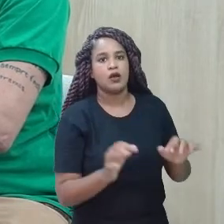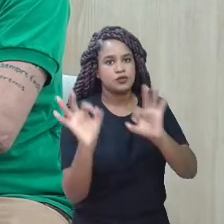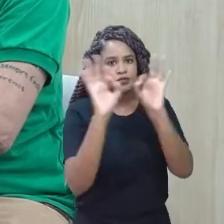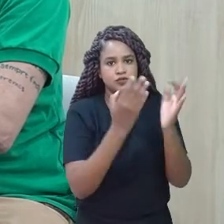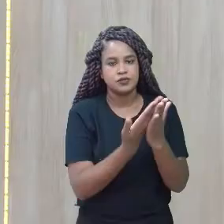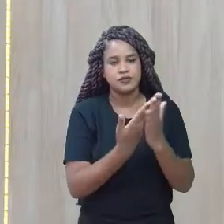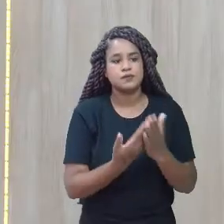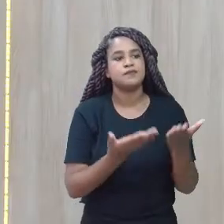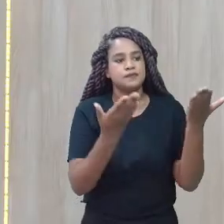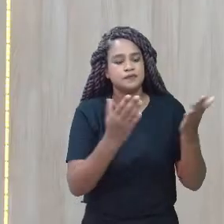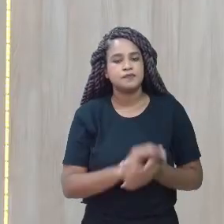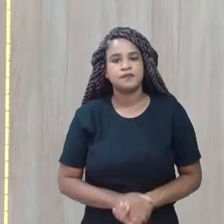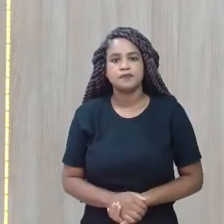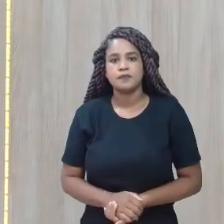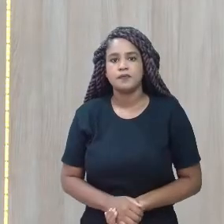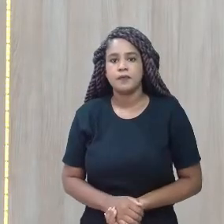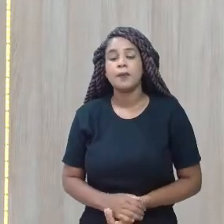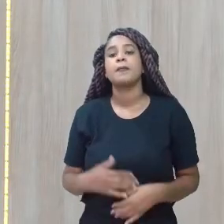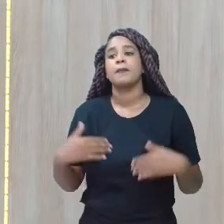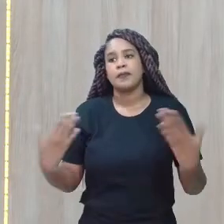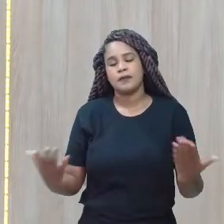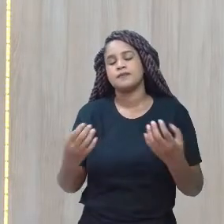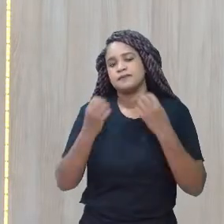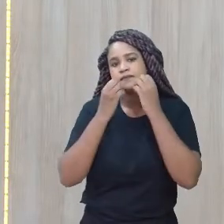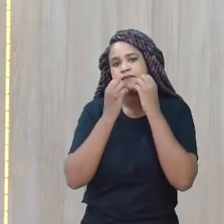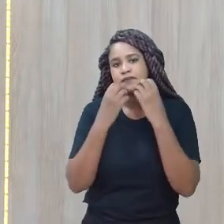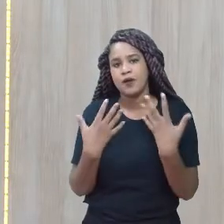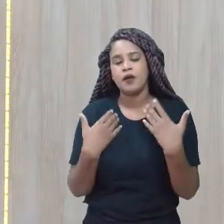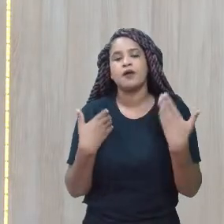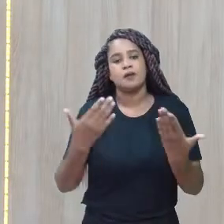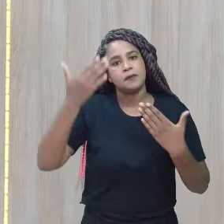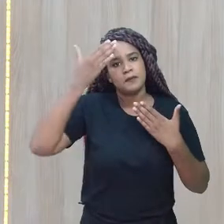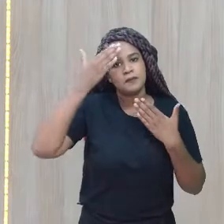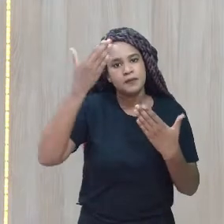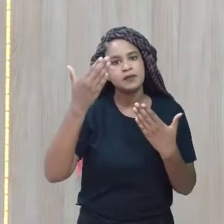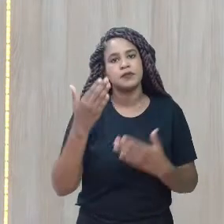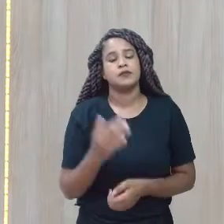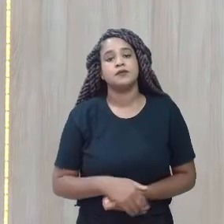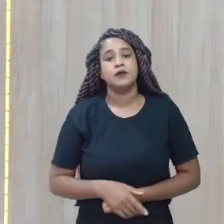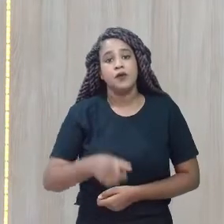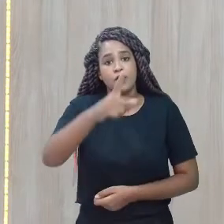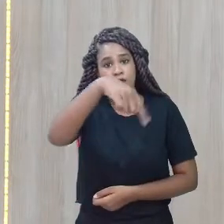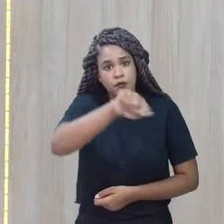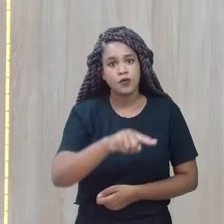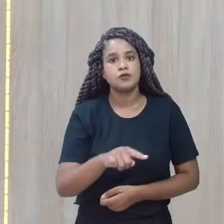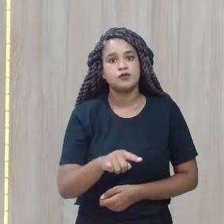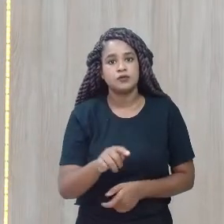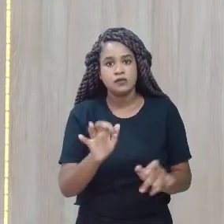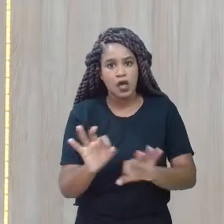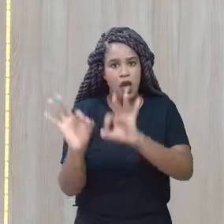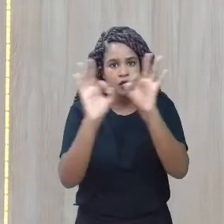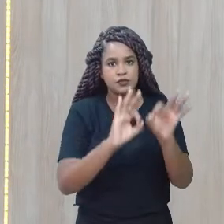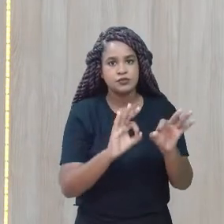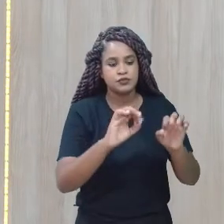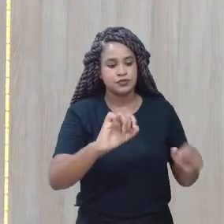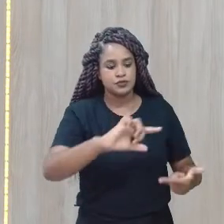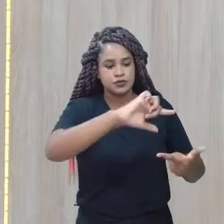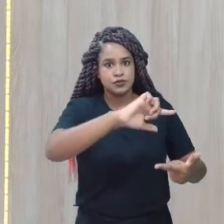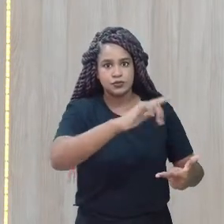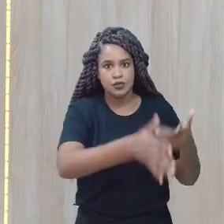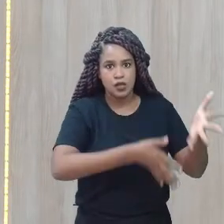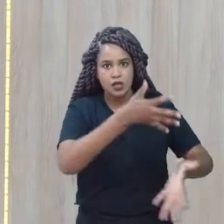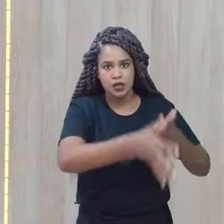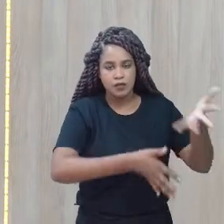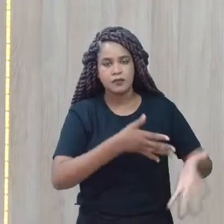Briane. Bom, pessoal, muito obrigada, Tiago. Aqui os que me acompanham com a tradução simultânea para a língua brasileira